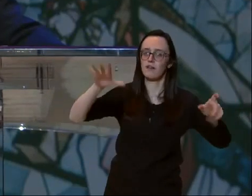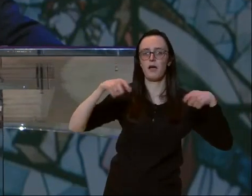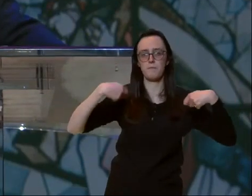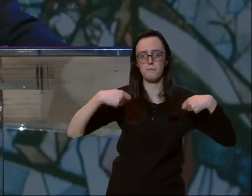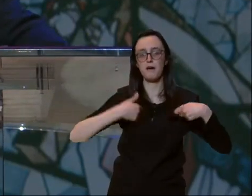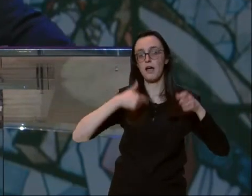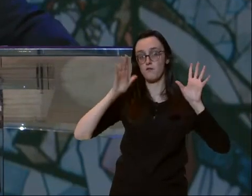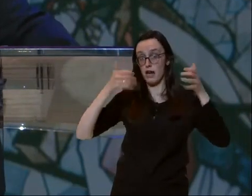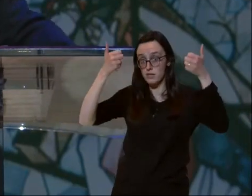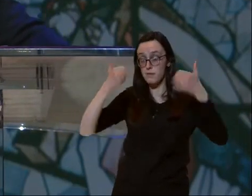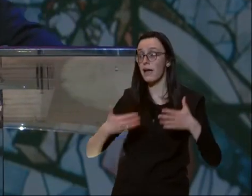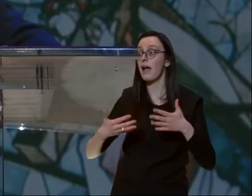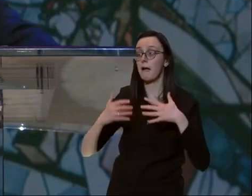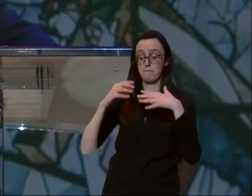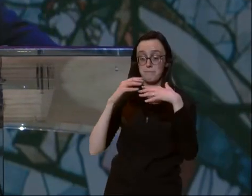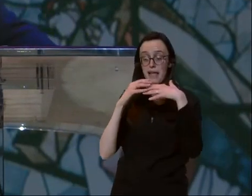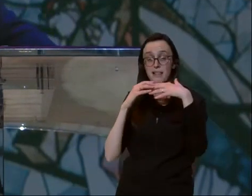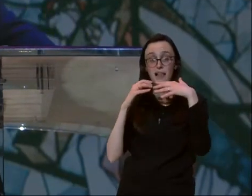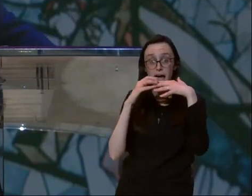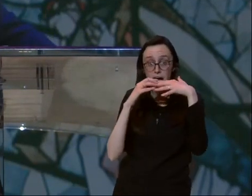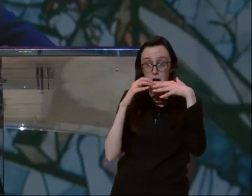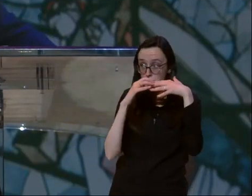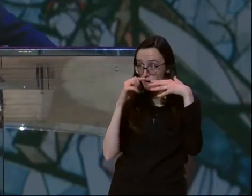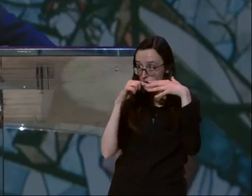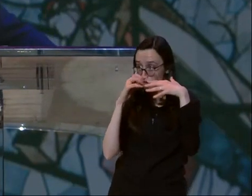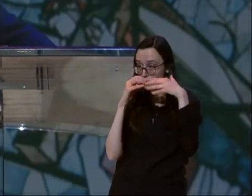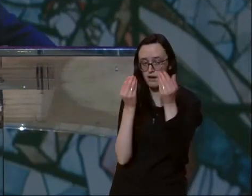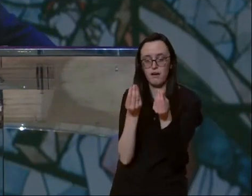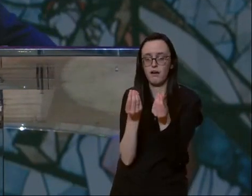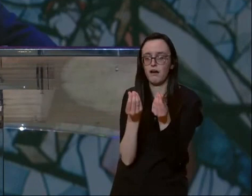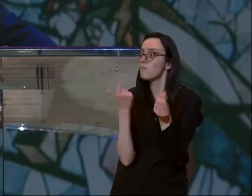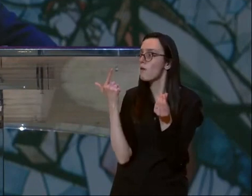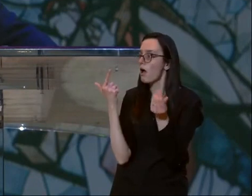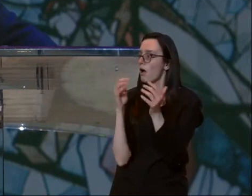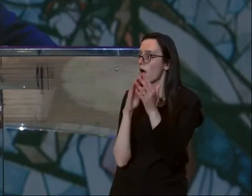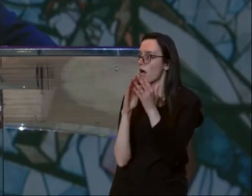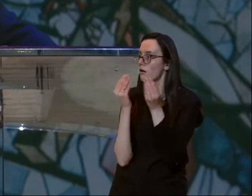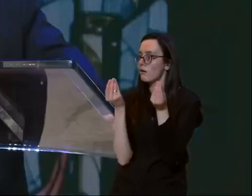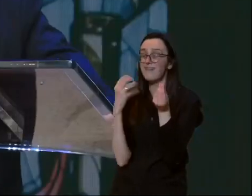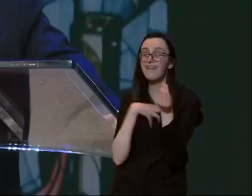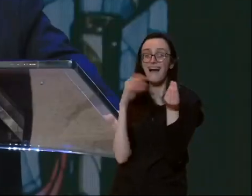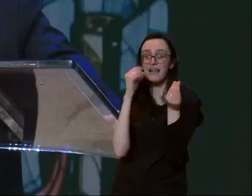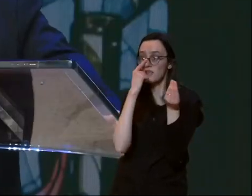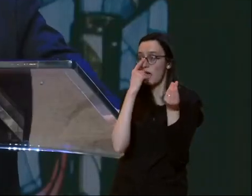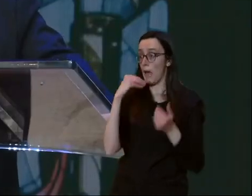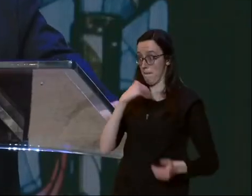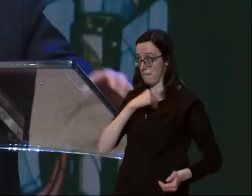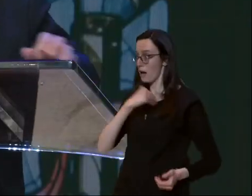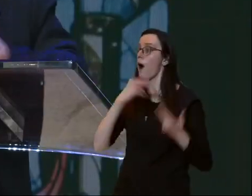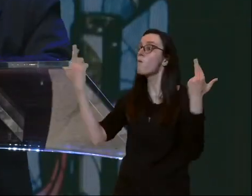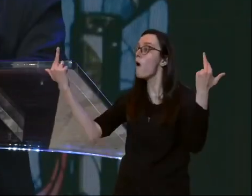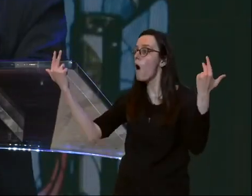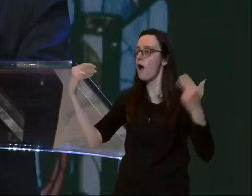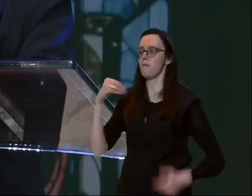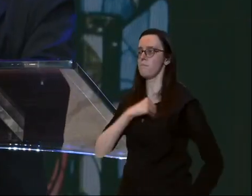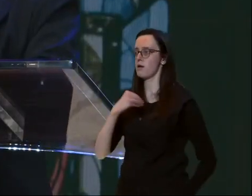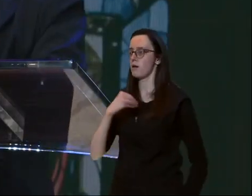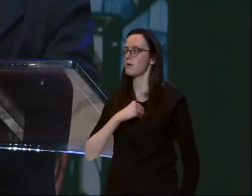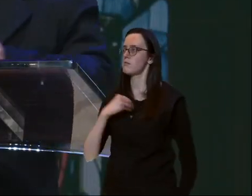Como eu falei, a lepra, ela traz insensibilidade. O pecado também,